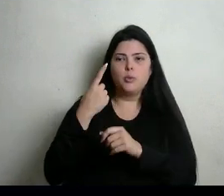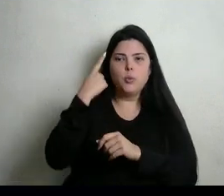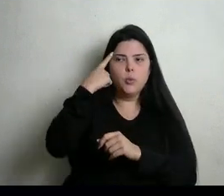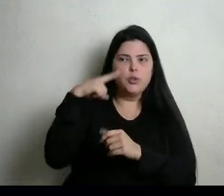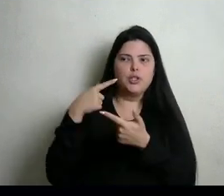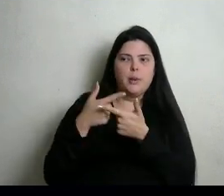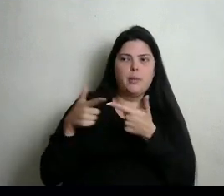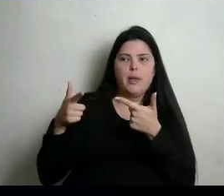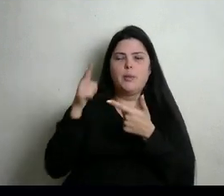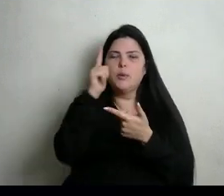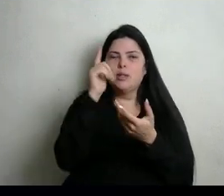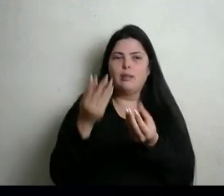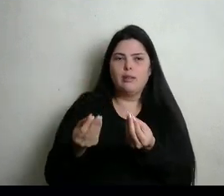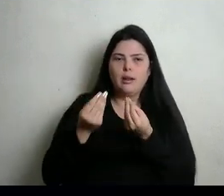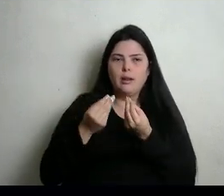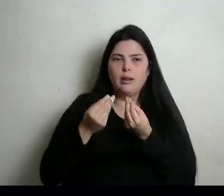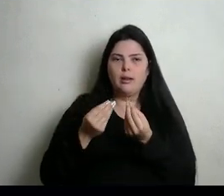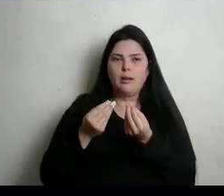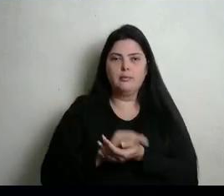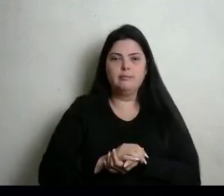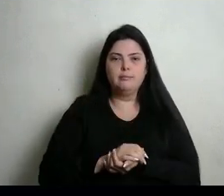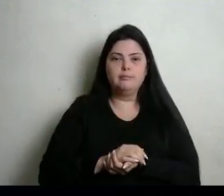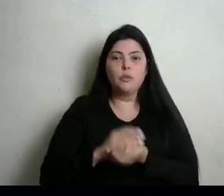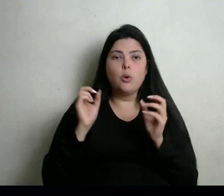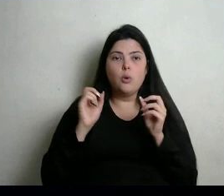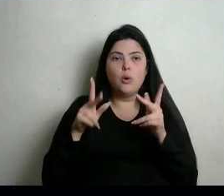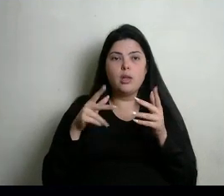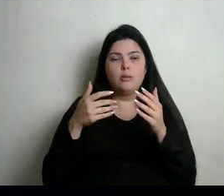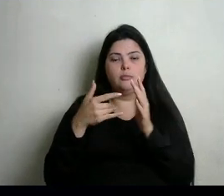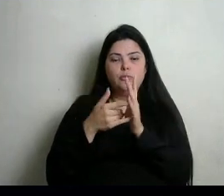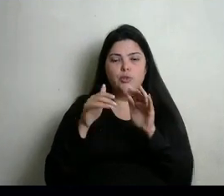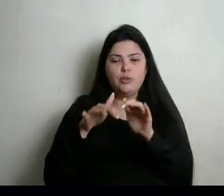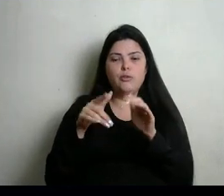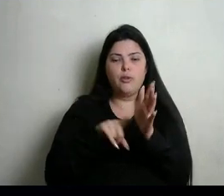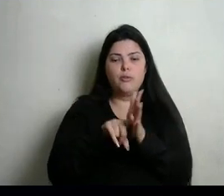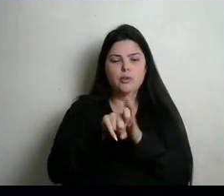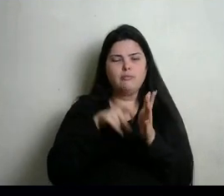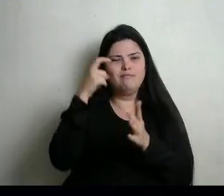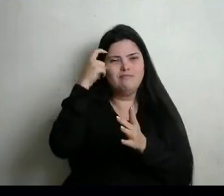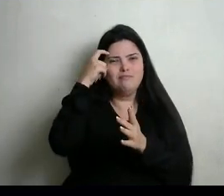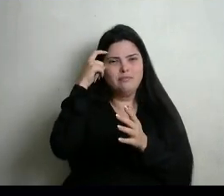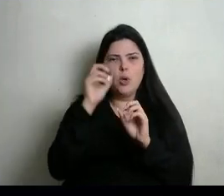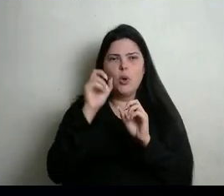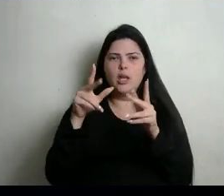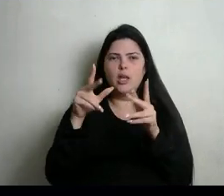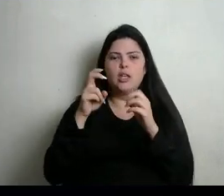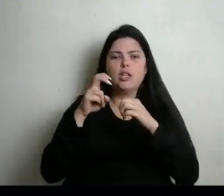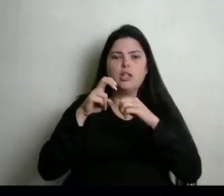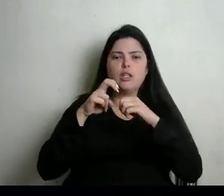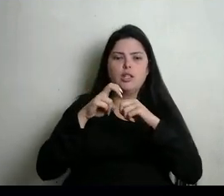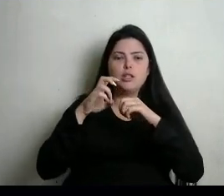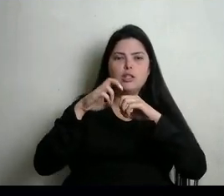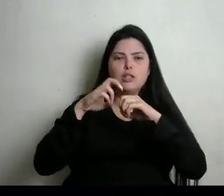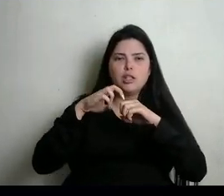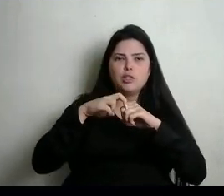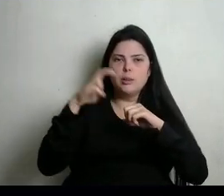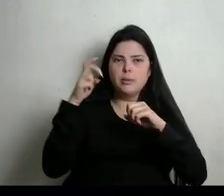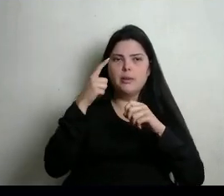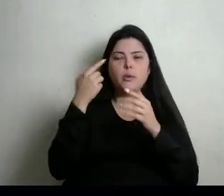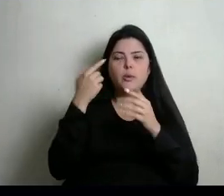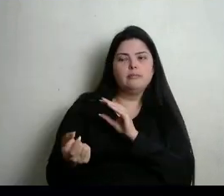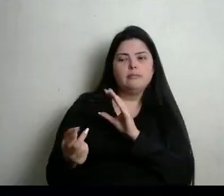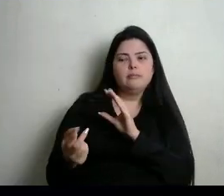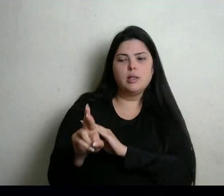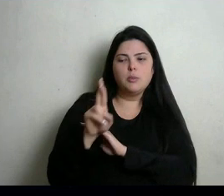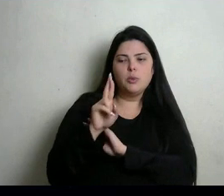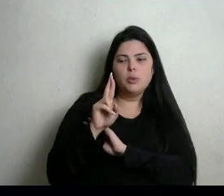ser entregue. Então, beleza, eu fui lá, desenvolvi a função, e aí pensei, bah, vou colocar no chat GPT para ver o que, que ele pode me gerar. Daí eu acessei